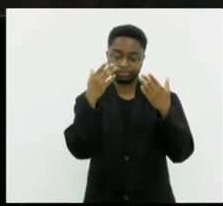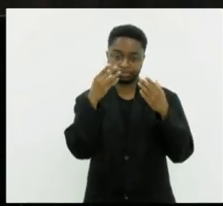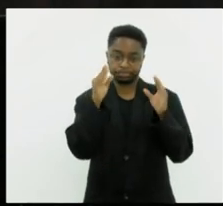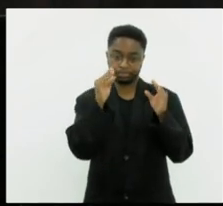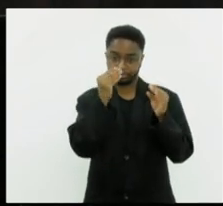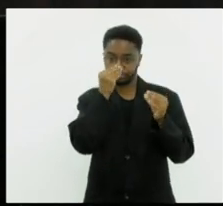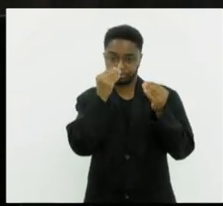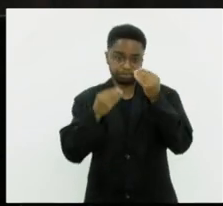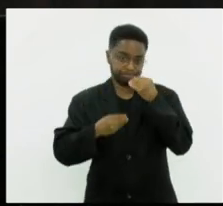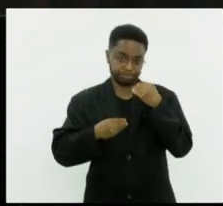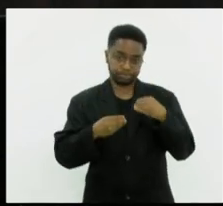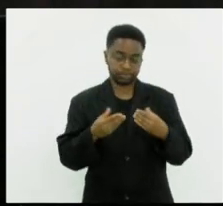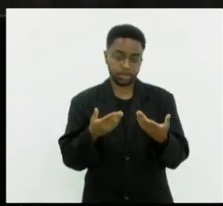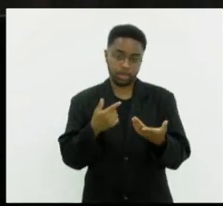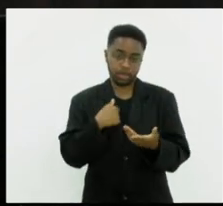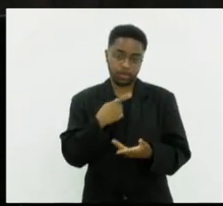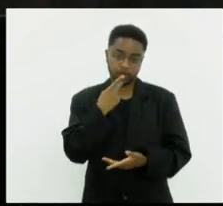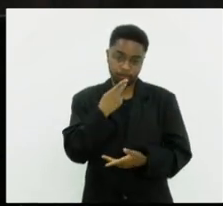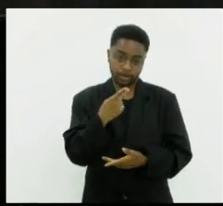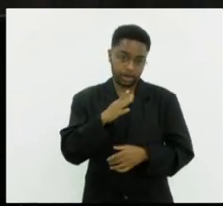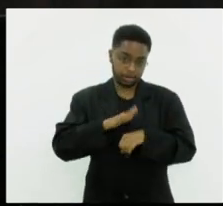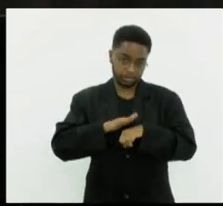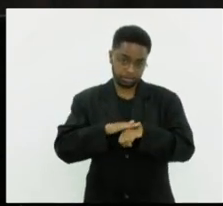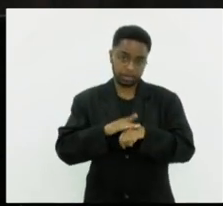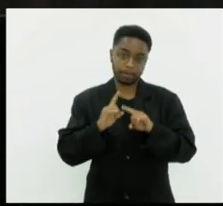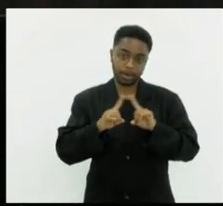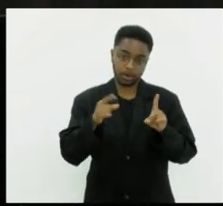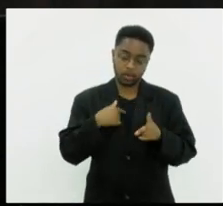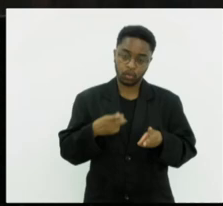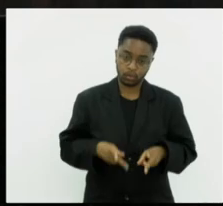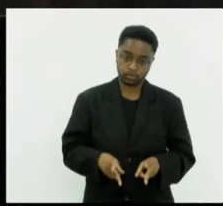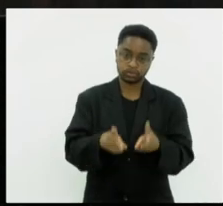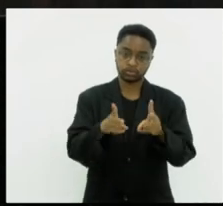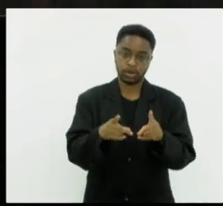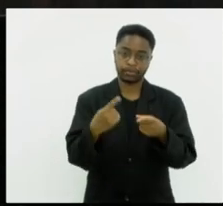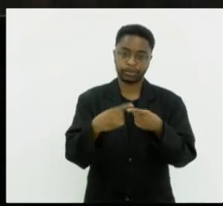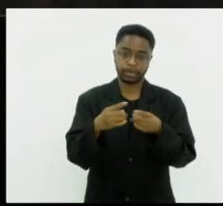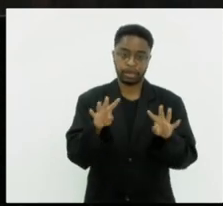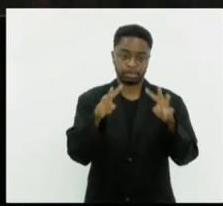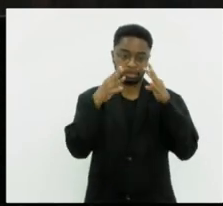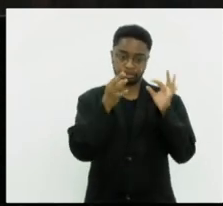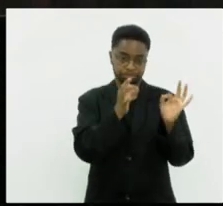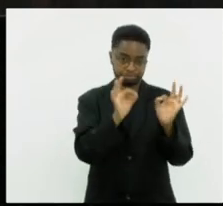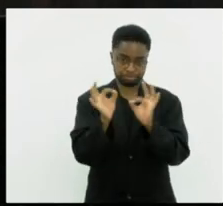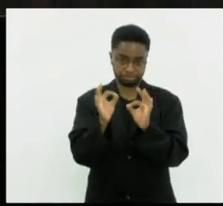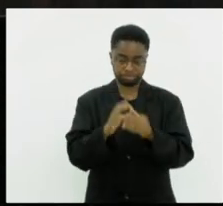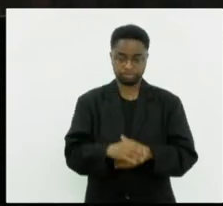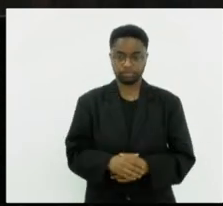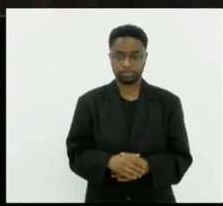estar falando para mim mesmo, eu vou continuar. E vou continuar. Ora,